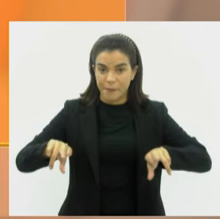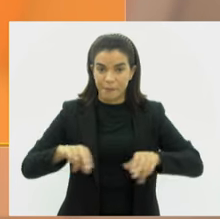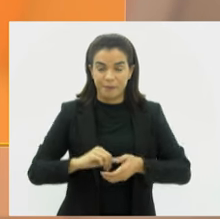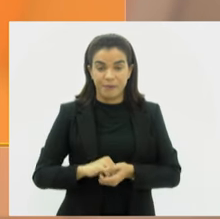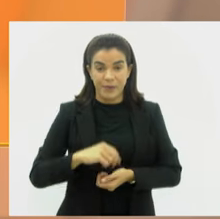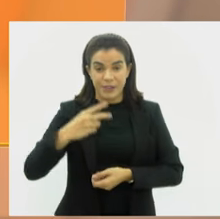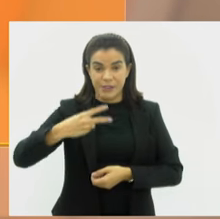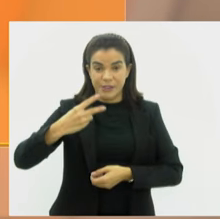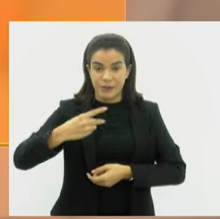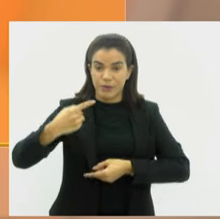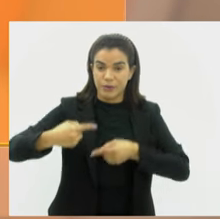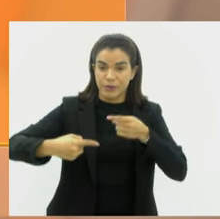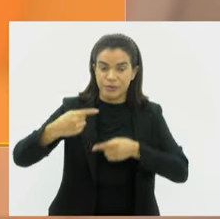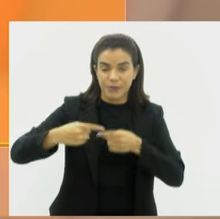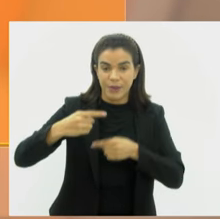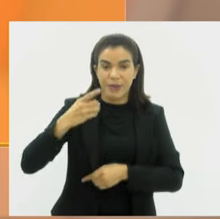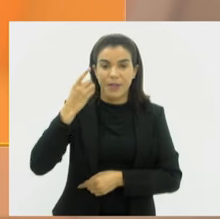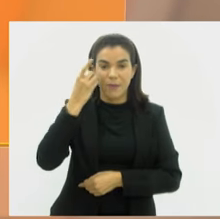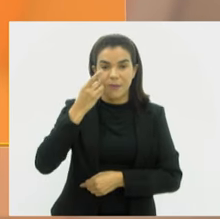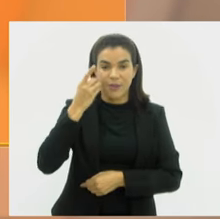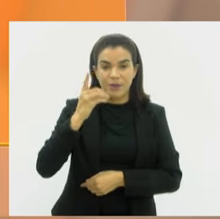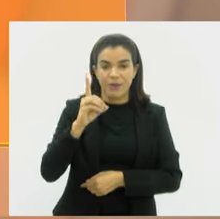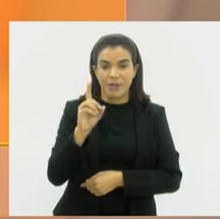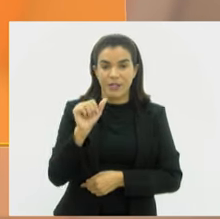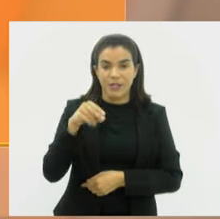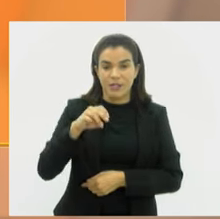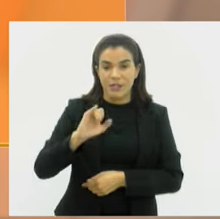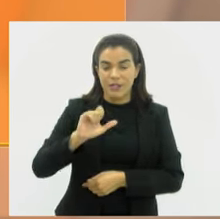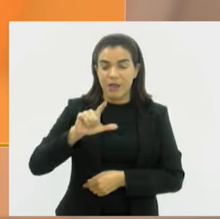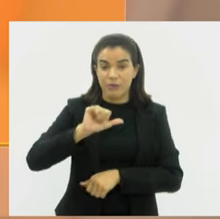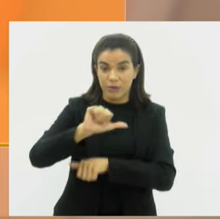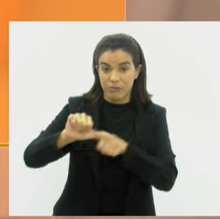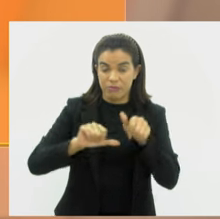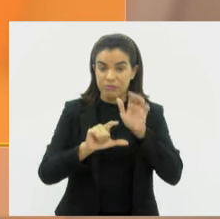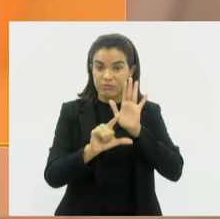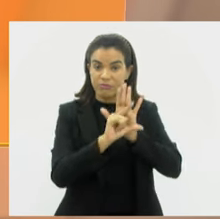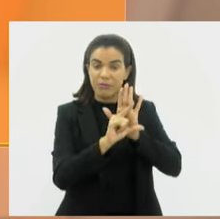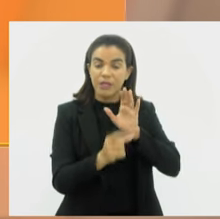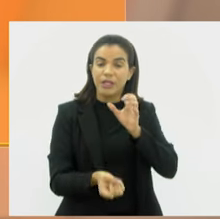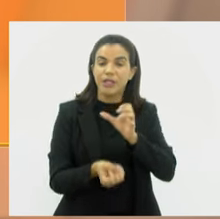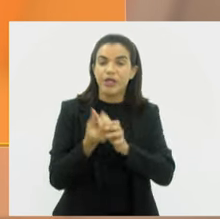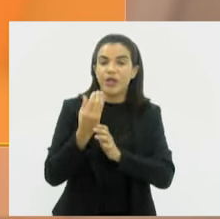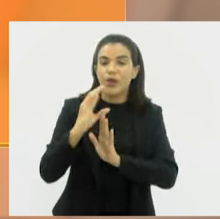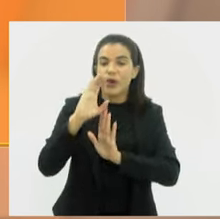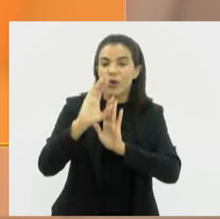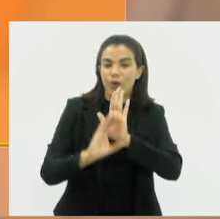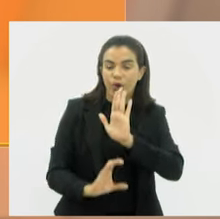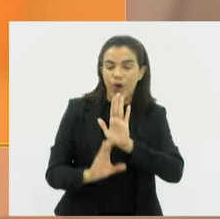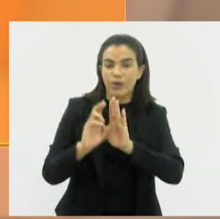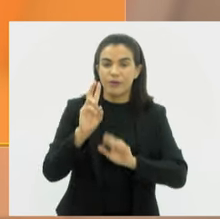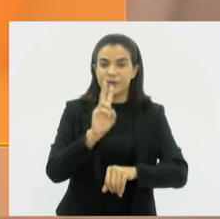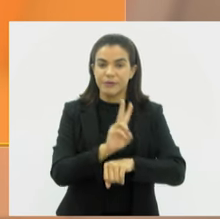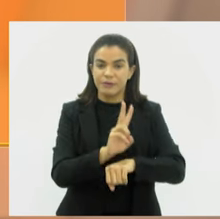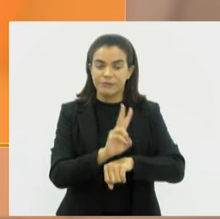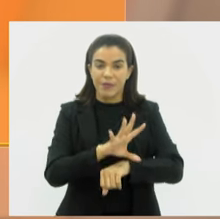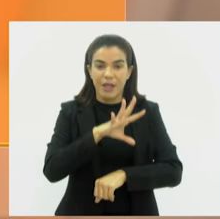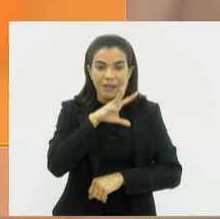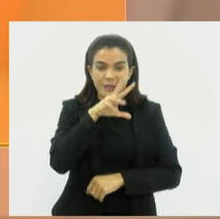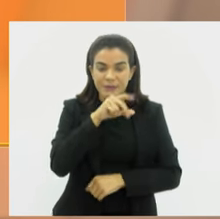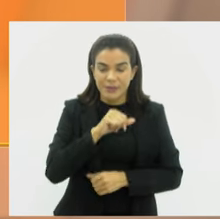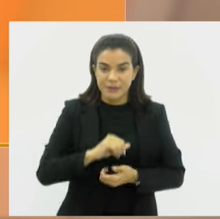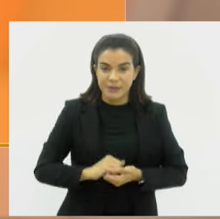discussão, projeto do deputado Daniel Librelon, que altera a lei que criou o Código Estadual de Proteção aos